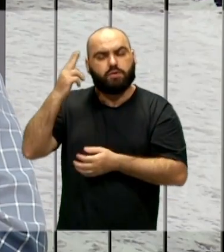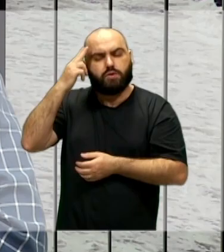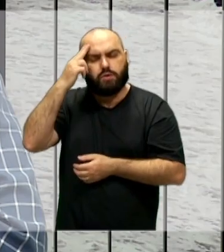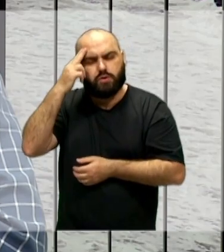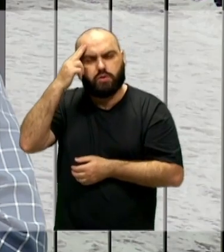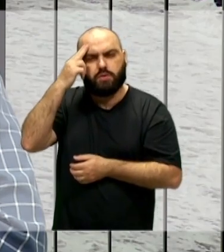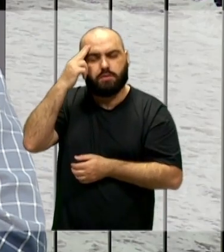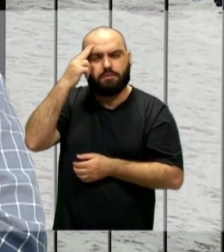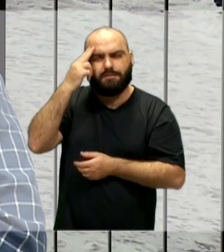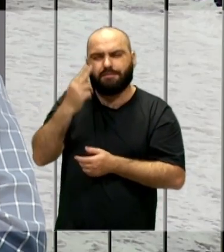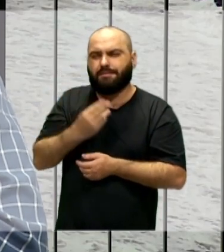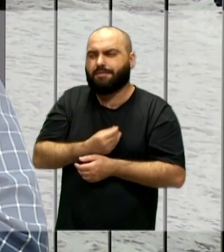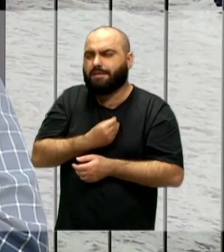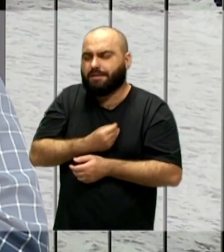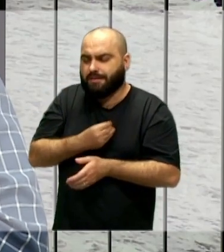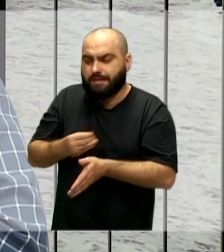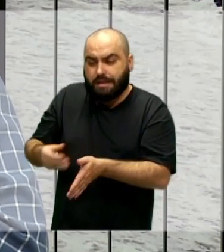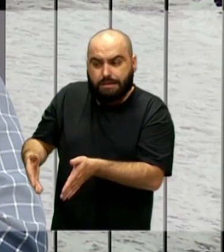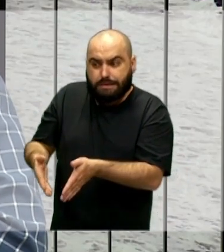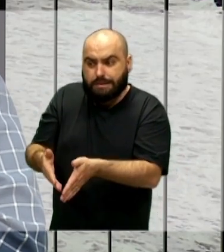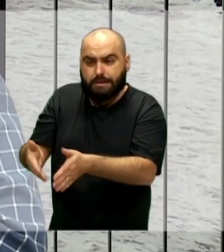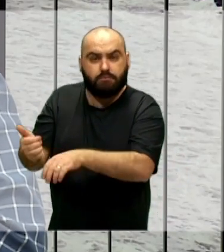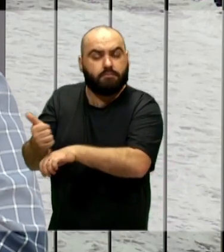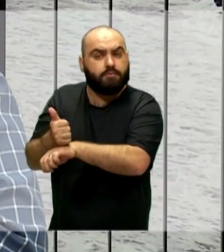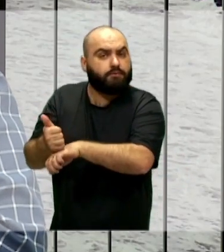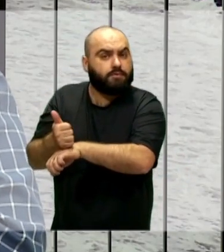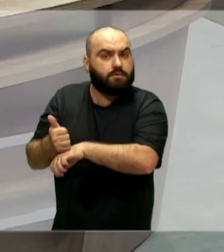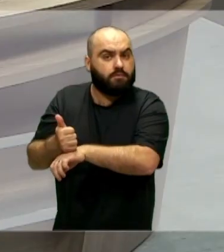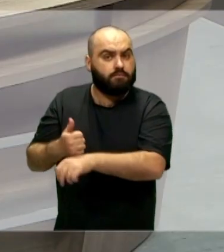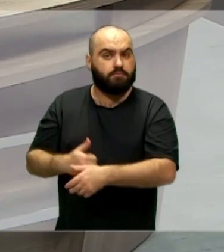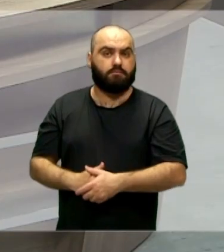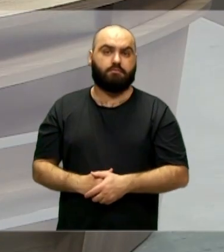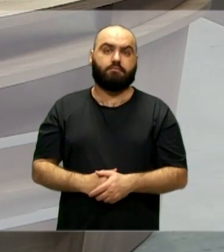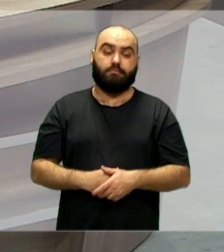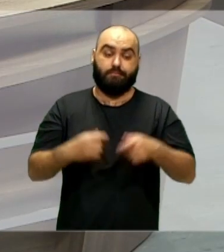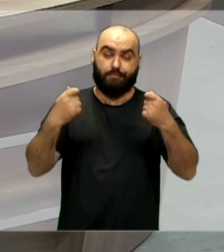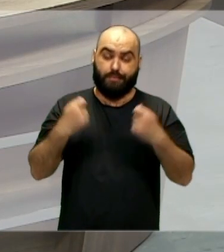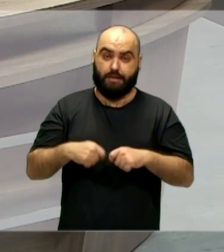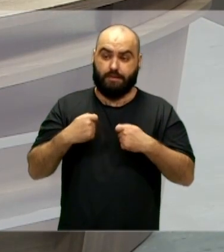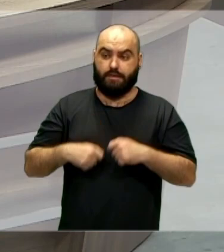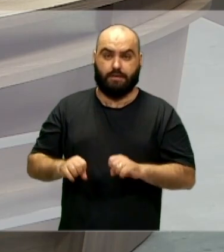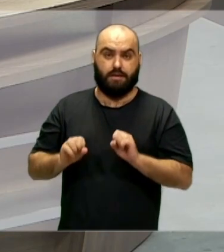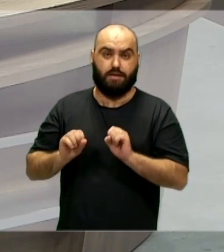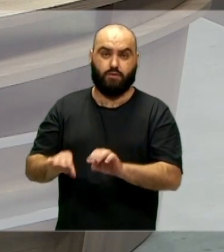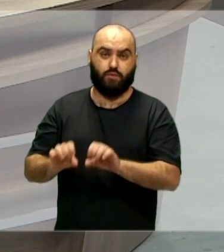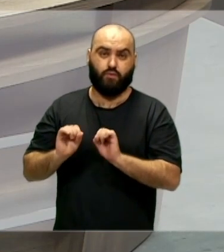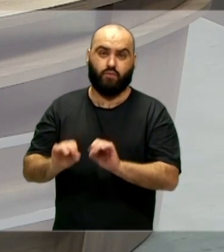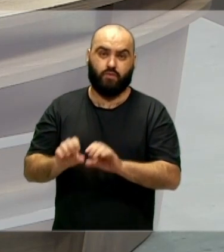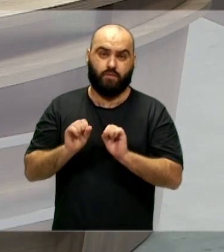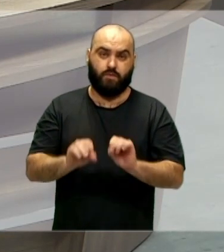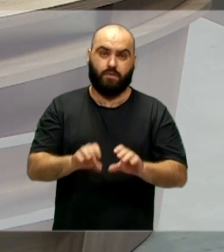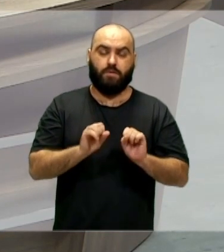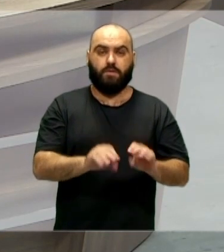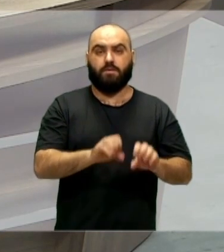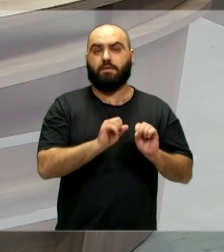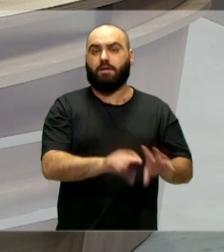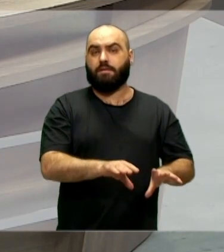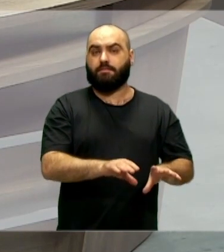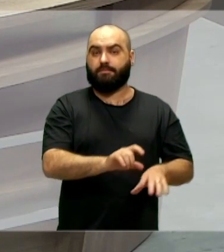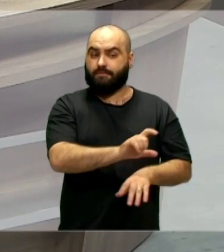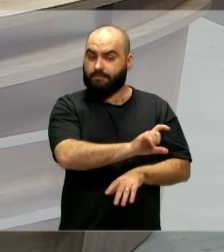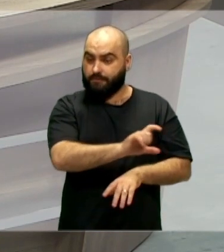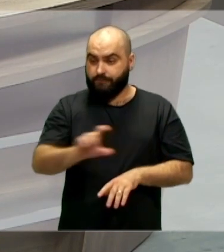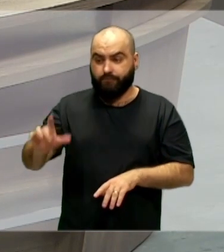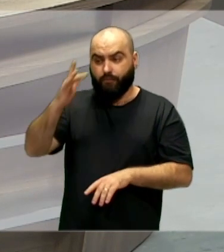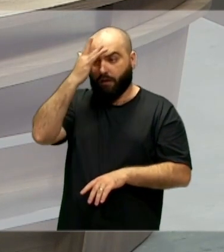carreiras. É isso. Eu acho que o nosso trabalho é educar, é mudar e mostrar para as pessoas que essas pessoas